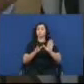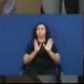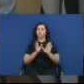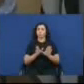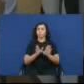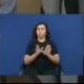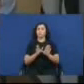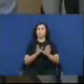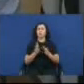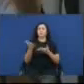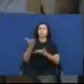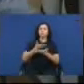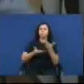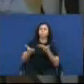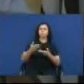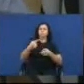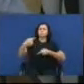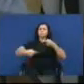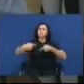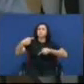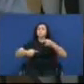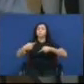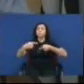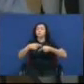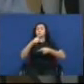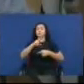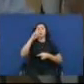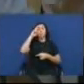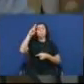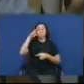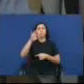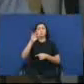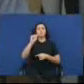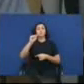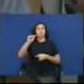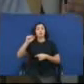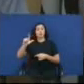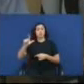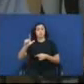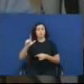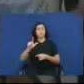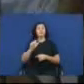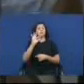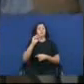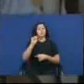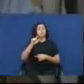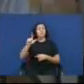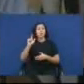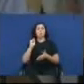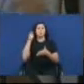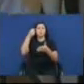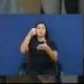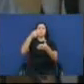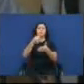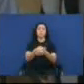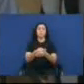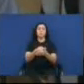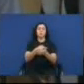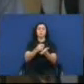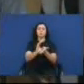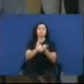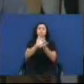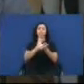proprietário foi negociada com os donos da FAO. Então, os donos da FAO compraram o direito desta